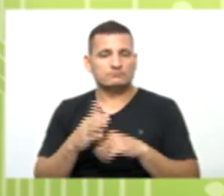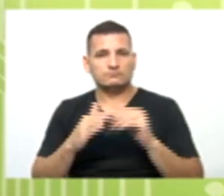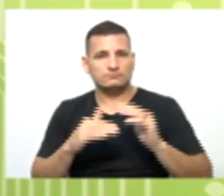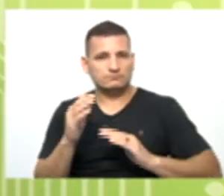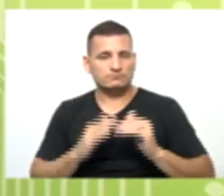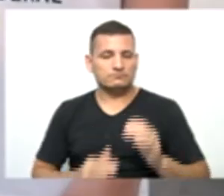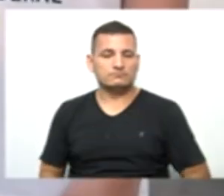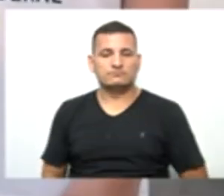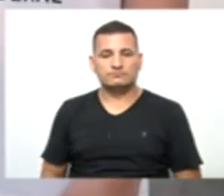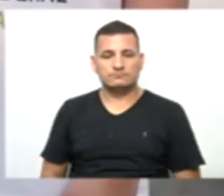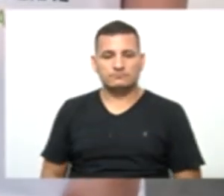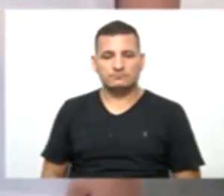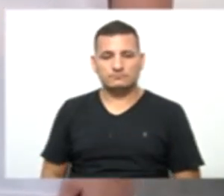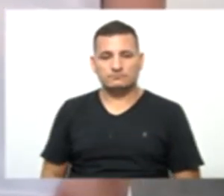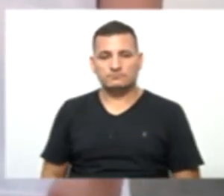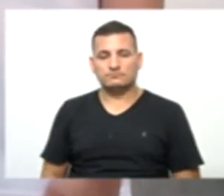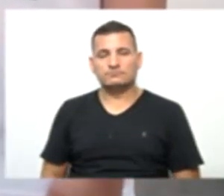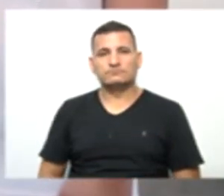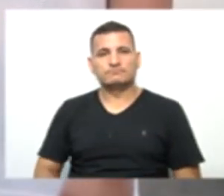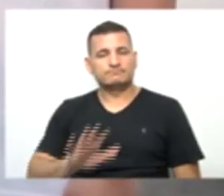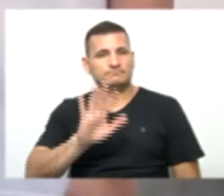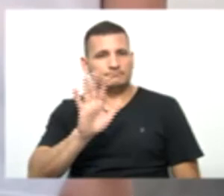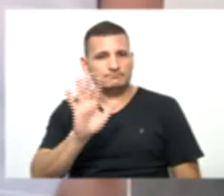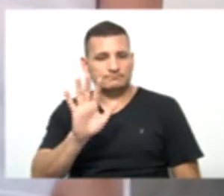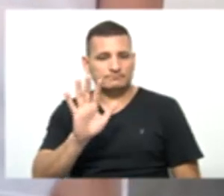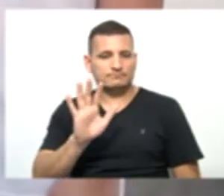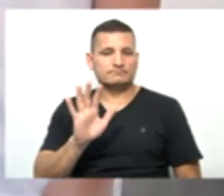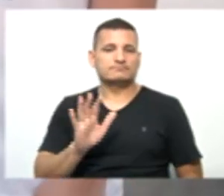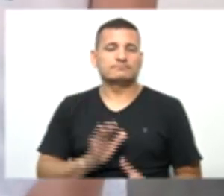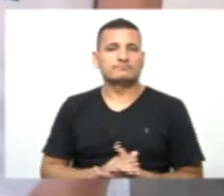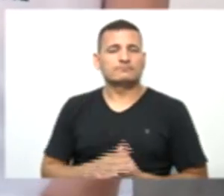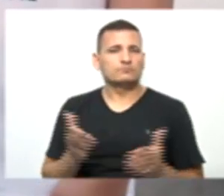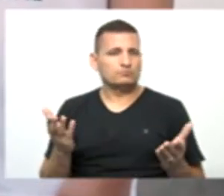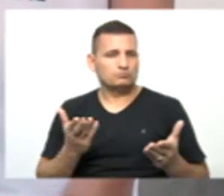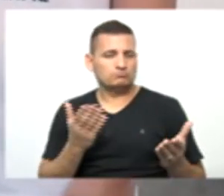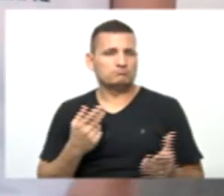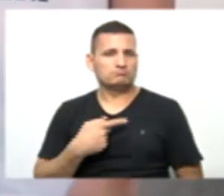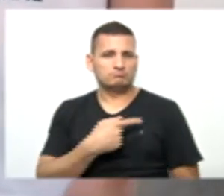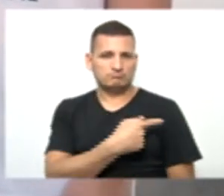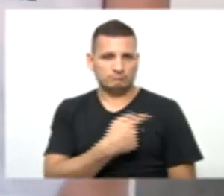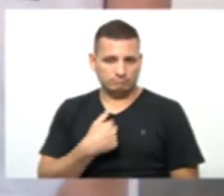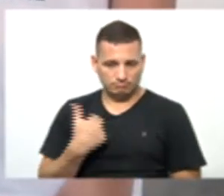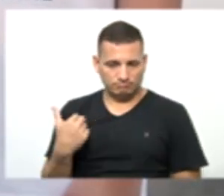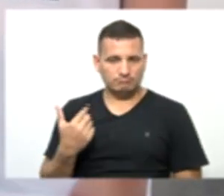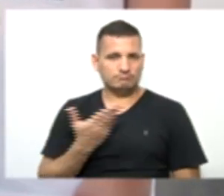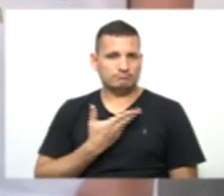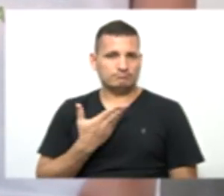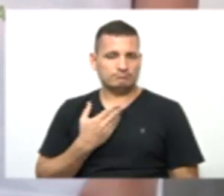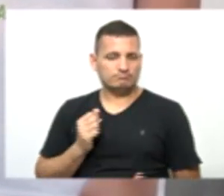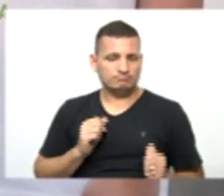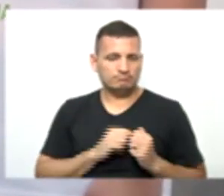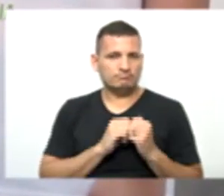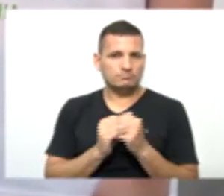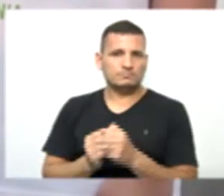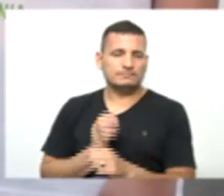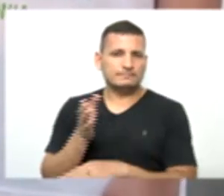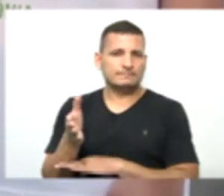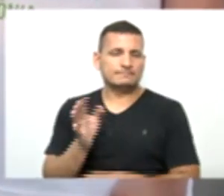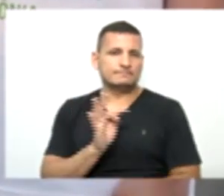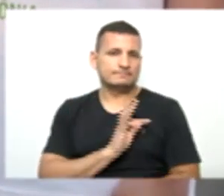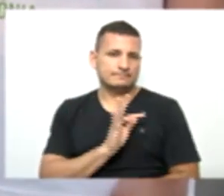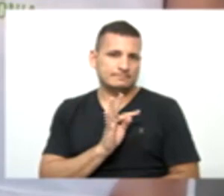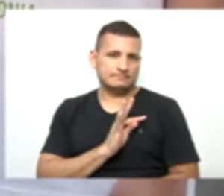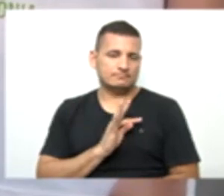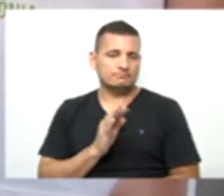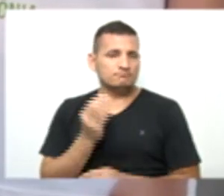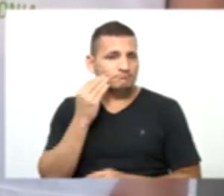profissional. Oi, gente! Hoje eu e minhas colegas vamos fazer uma visita técnica em uma cooperativa aqui da cidade. Nós